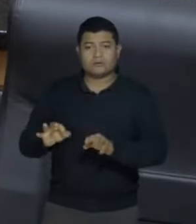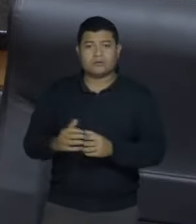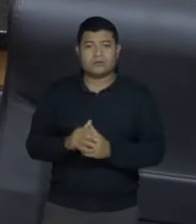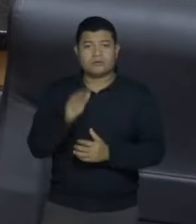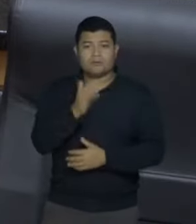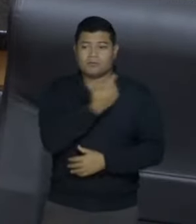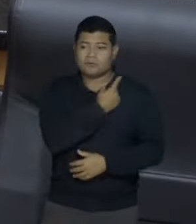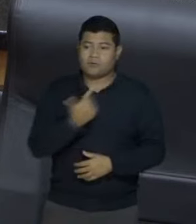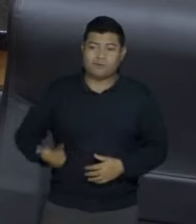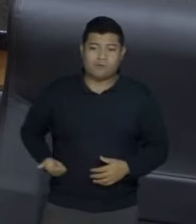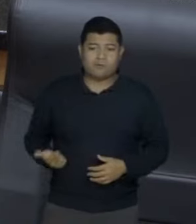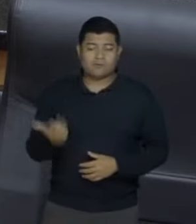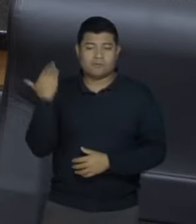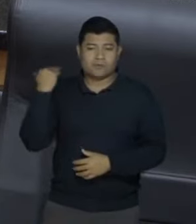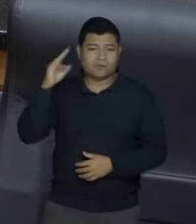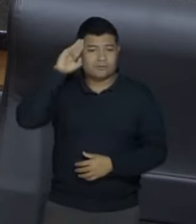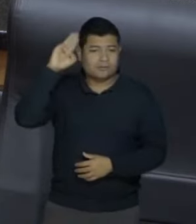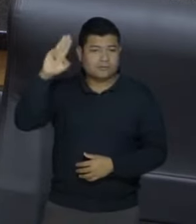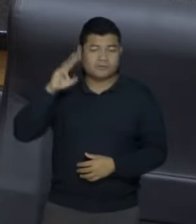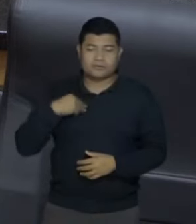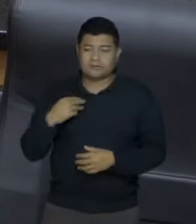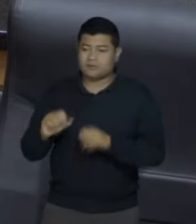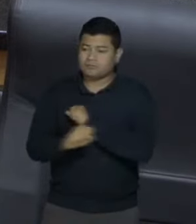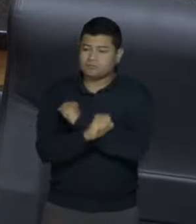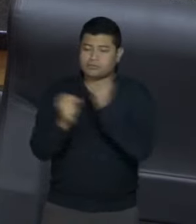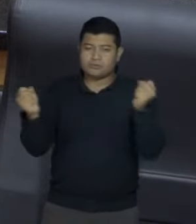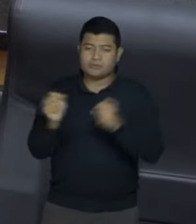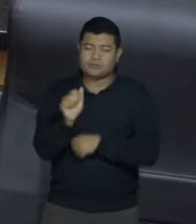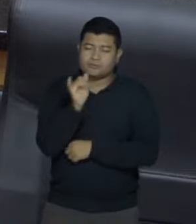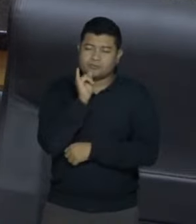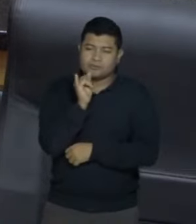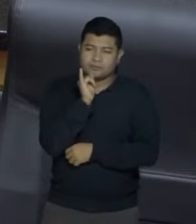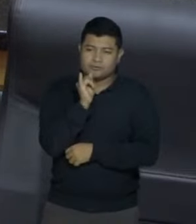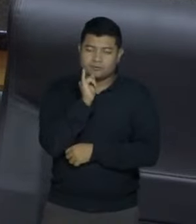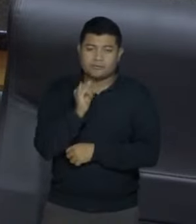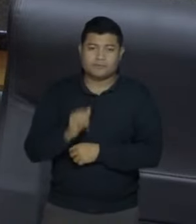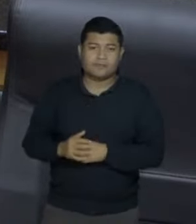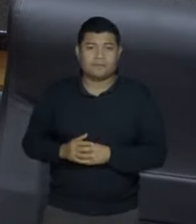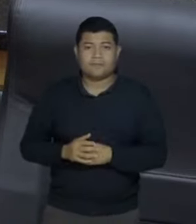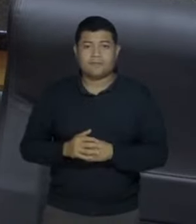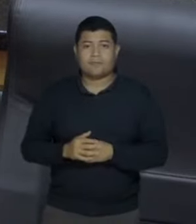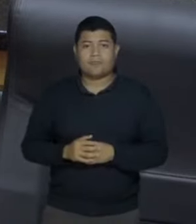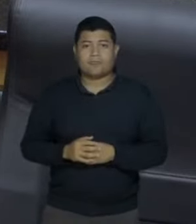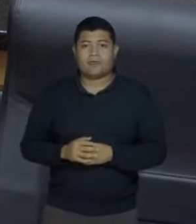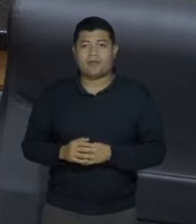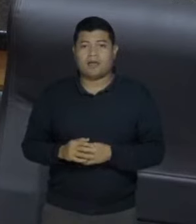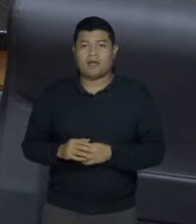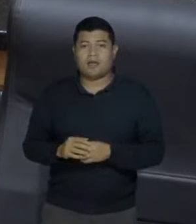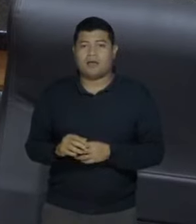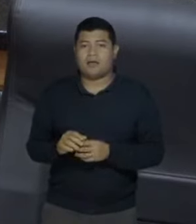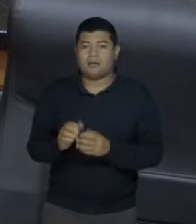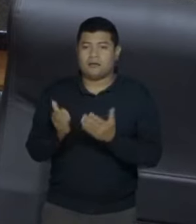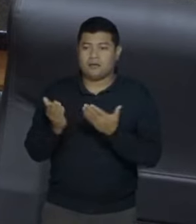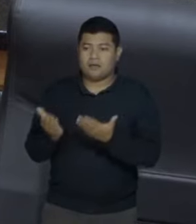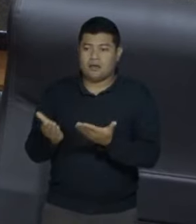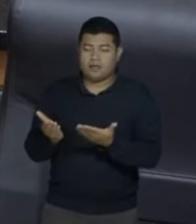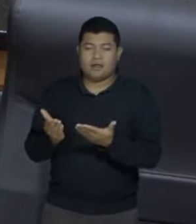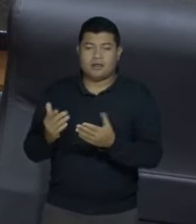Absurdos a ligação vou dar um exemplo aqui Abelardo Luz a Passos